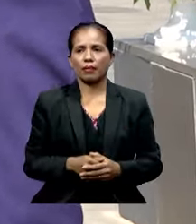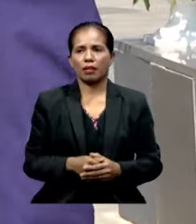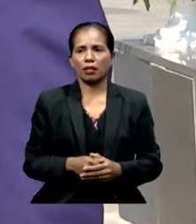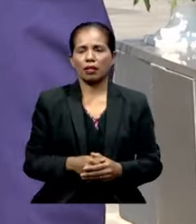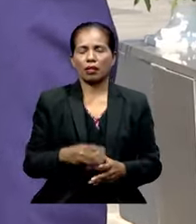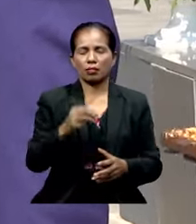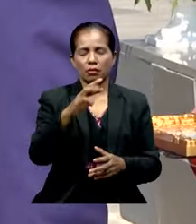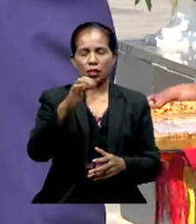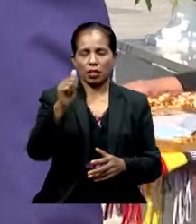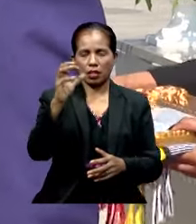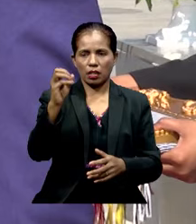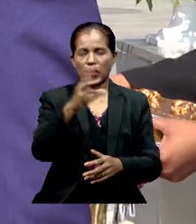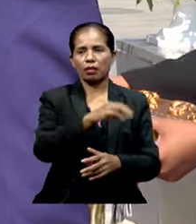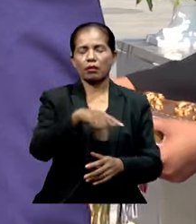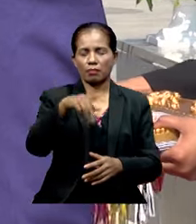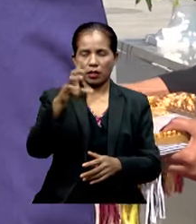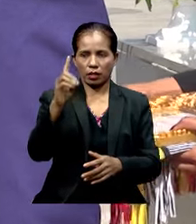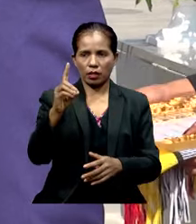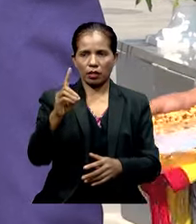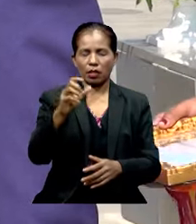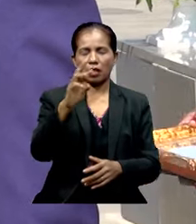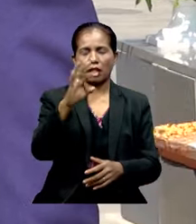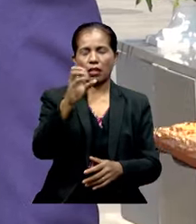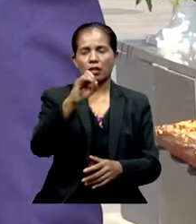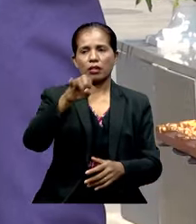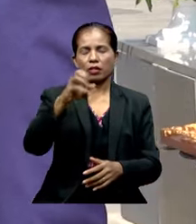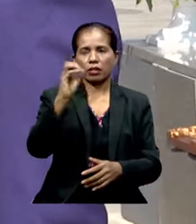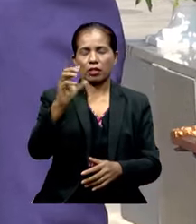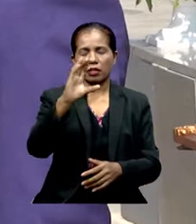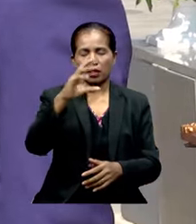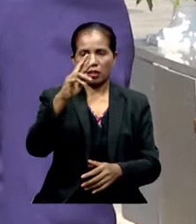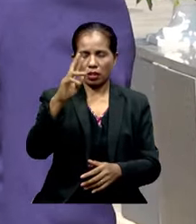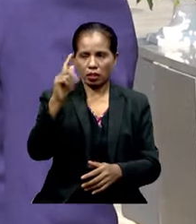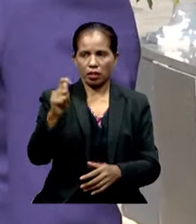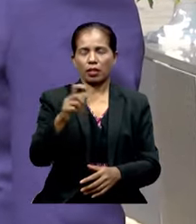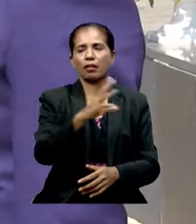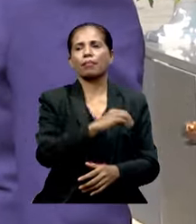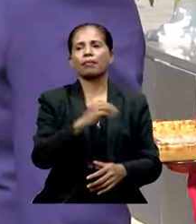Mariano Sabino, PD, Arão Noé, Agil, CNRT, e